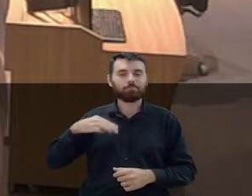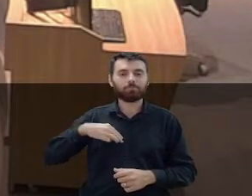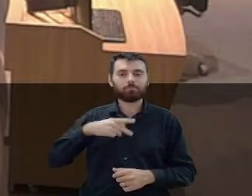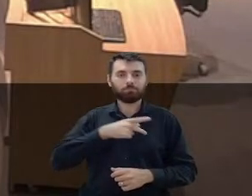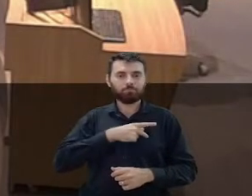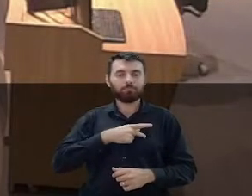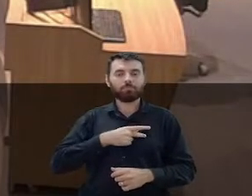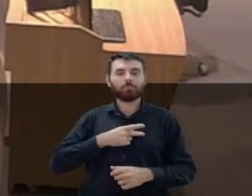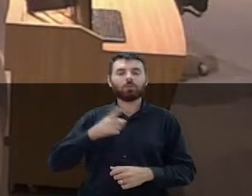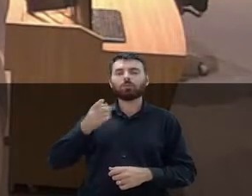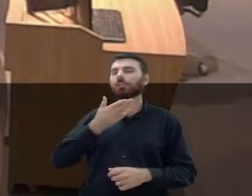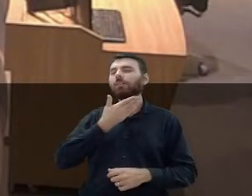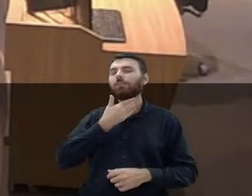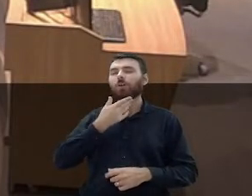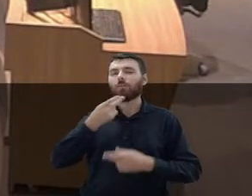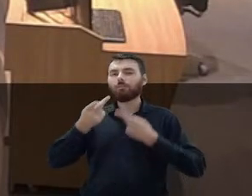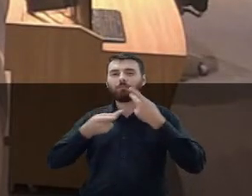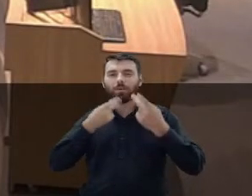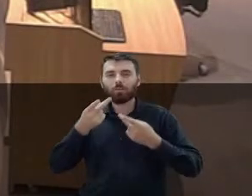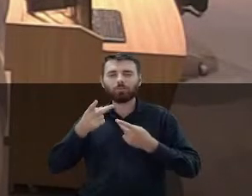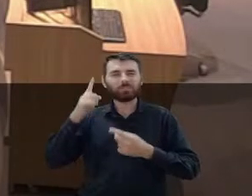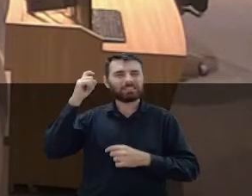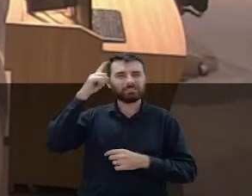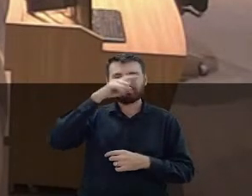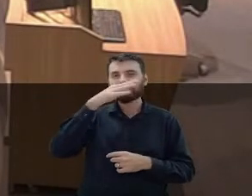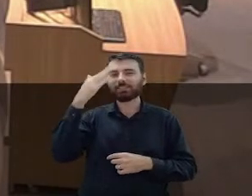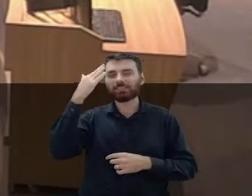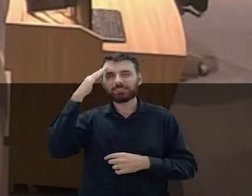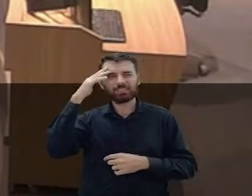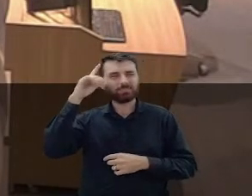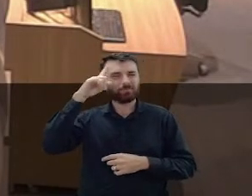eco. A senhora está com